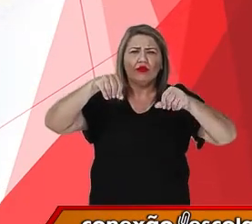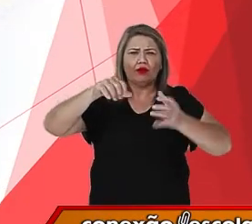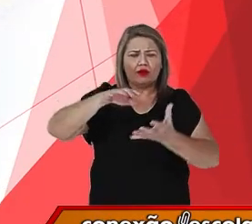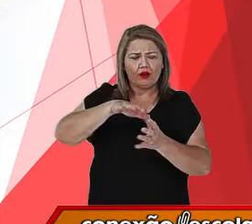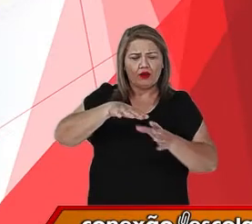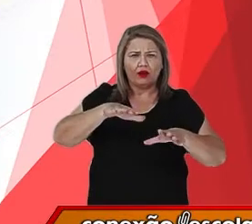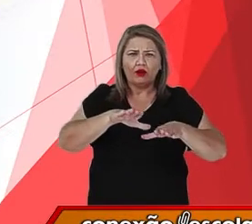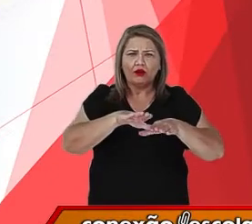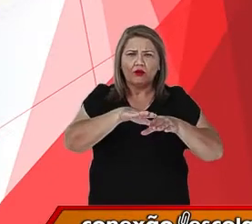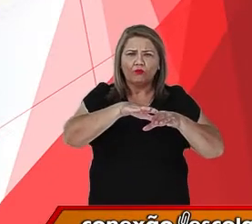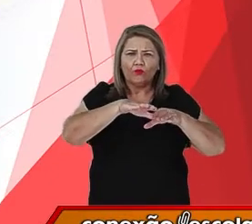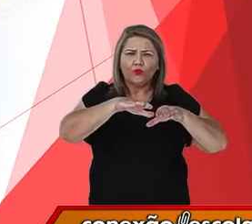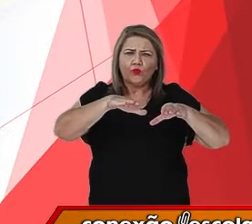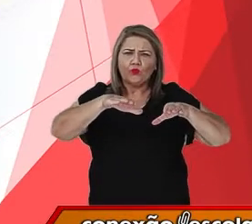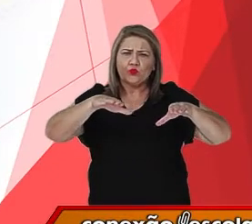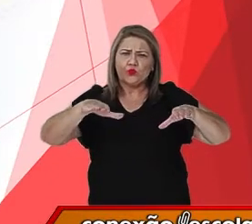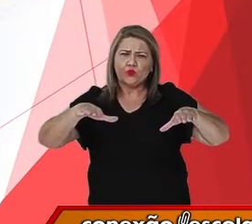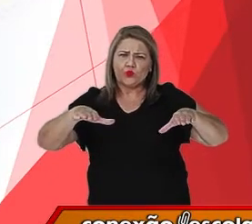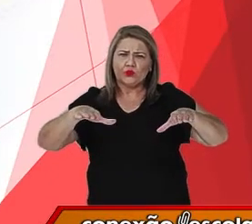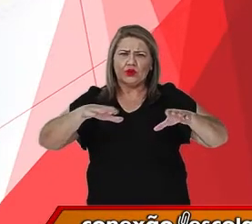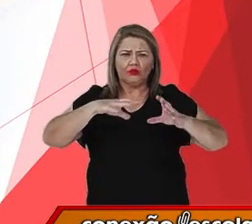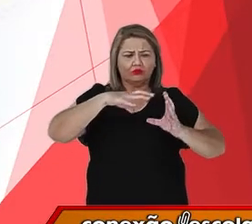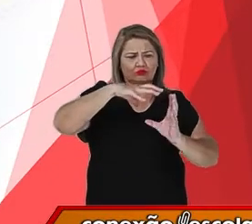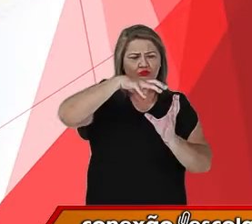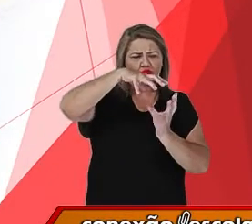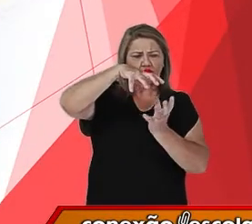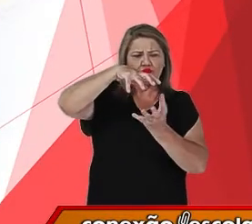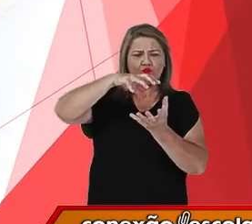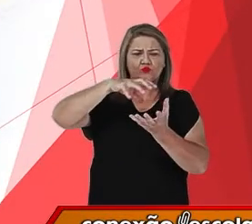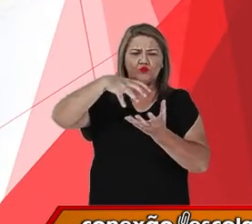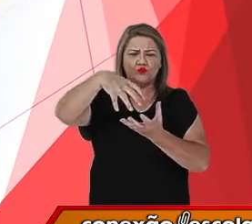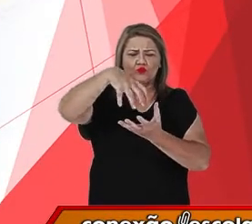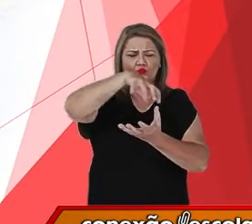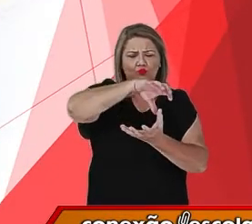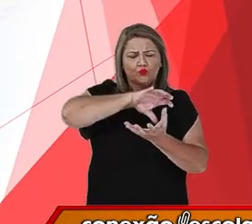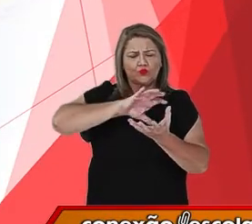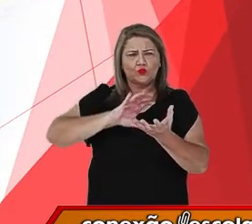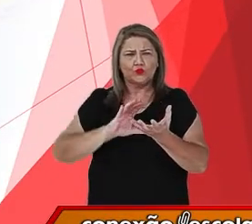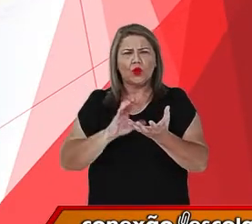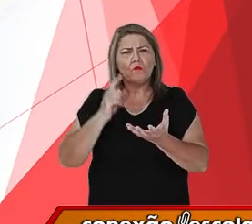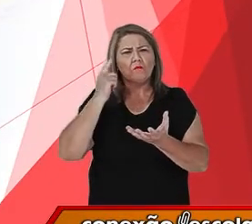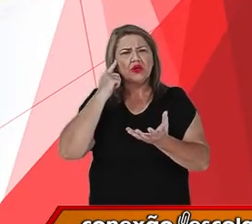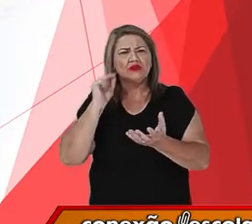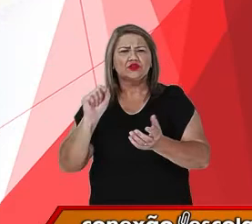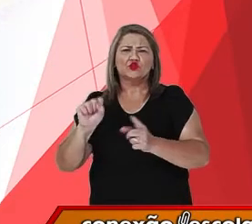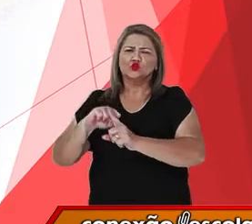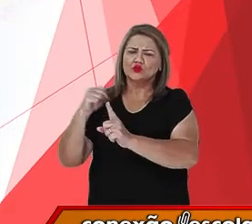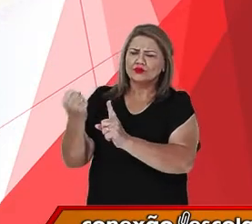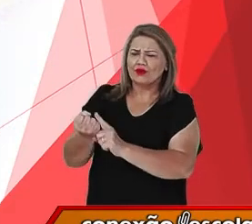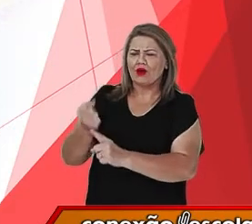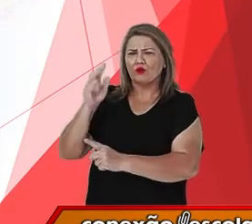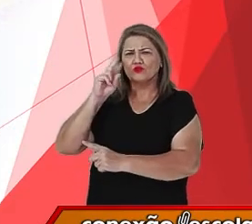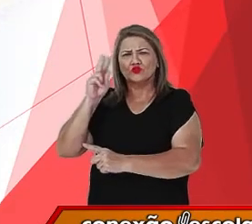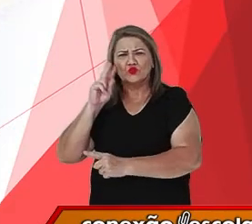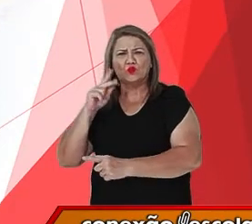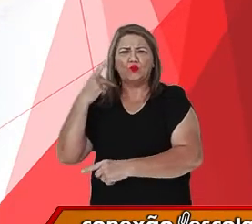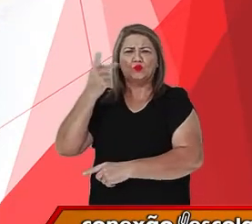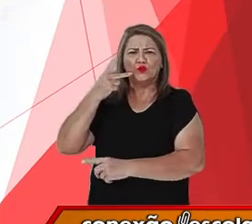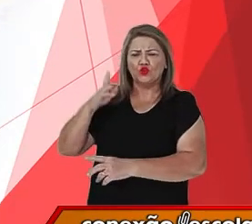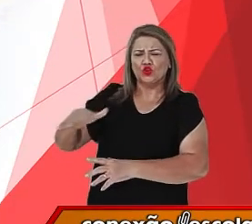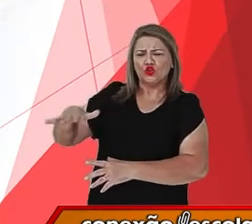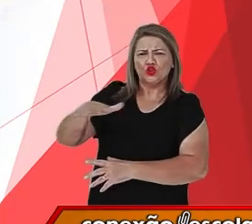se distanciando. Quando a gente considera os aspectos sociais, os aspectos históricos,